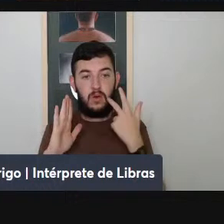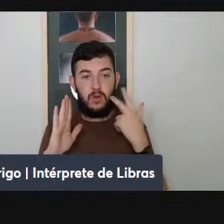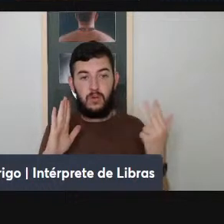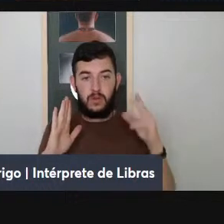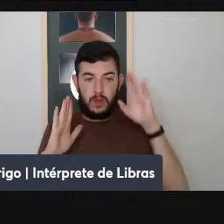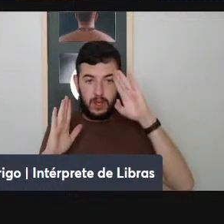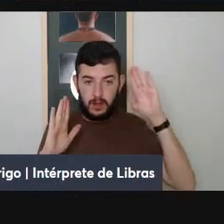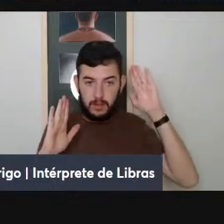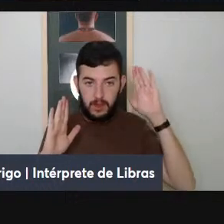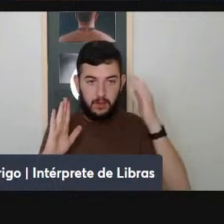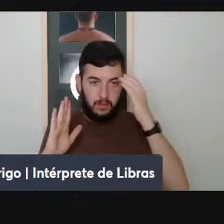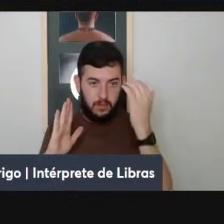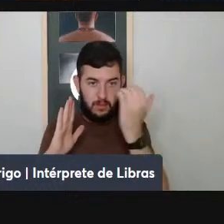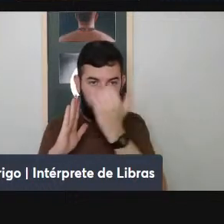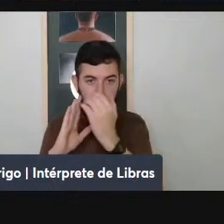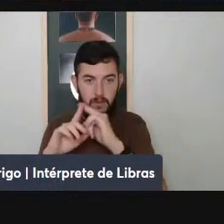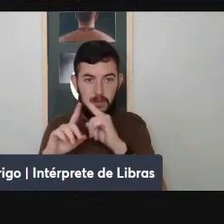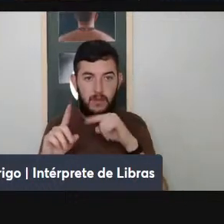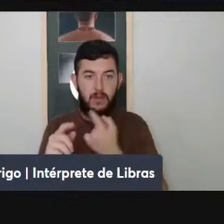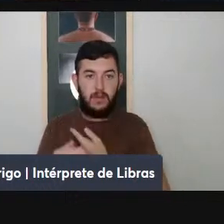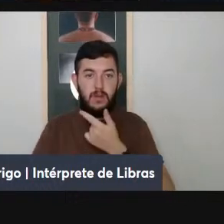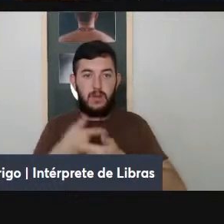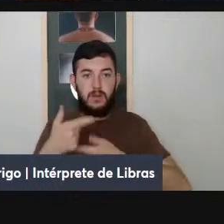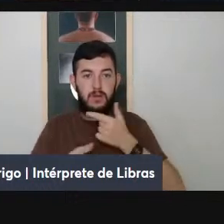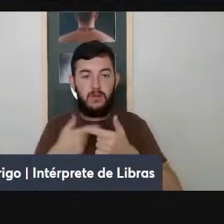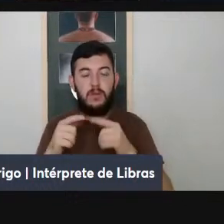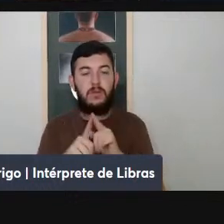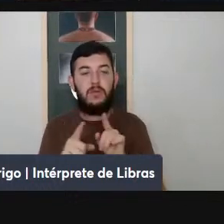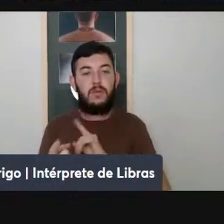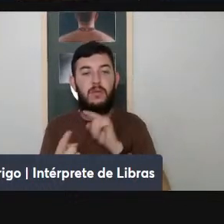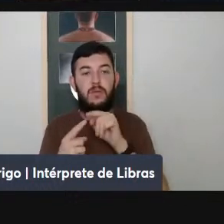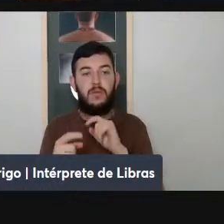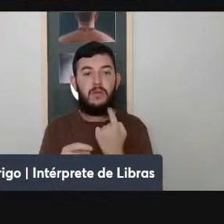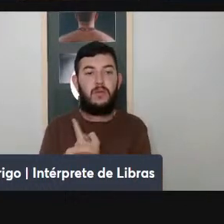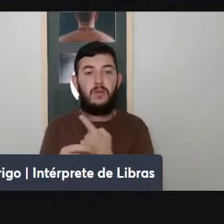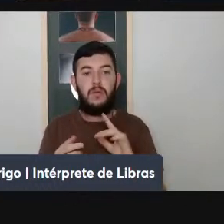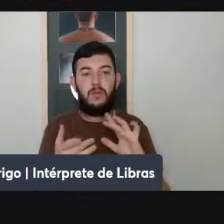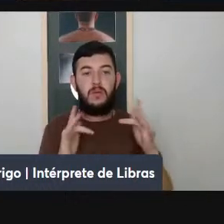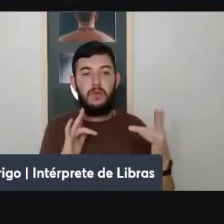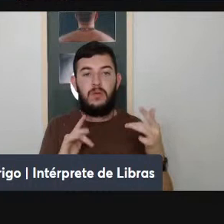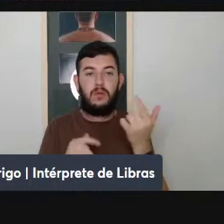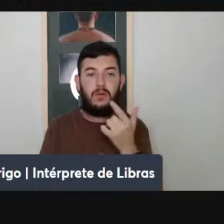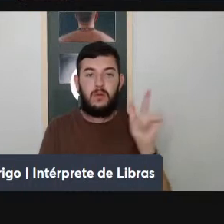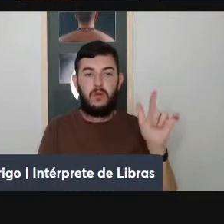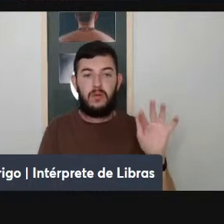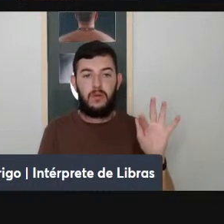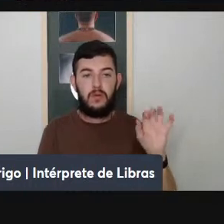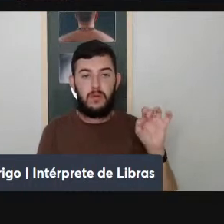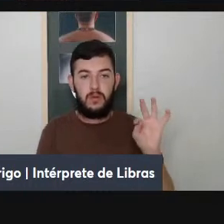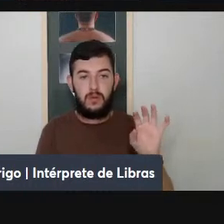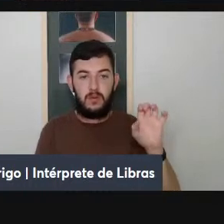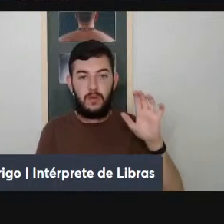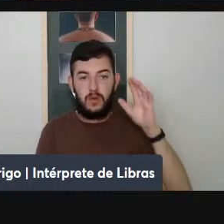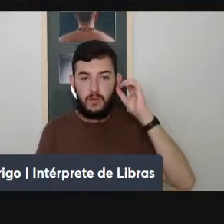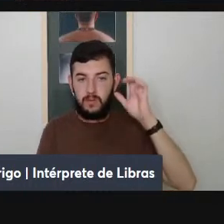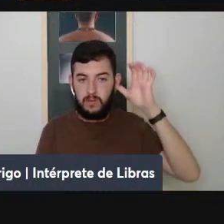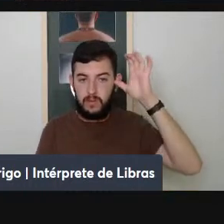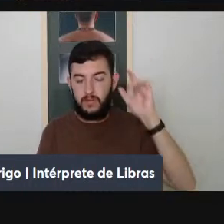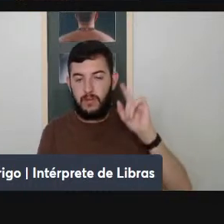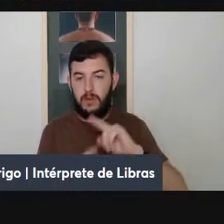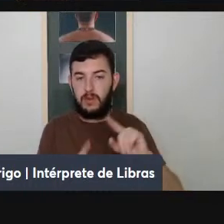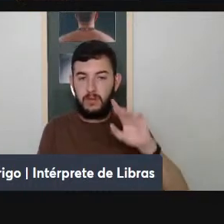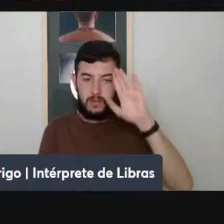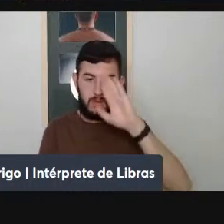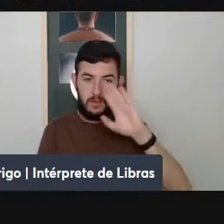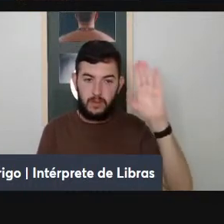procurar incluir e entrar em contato com outras fontes de conhecimento, principalmente